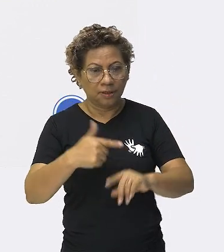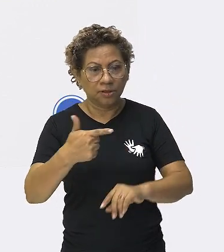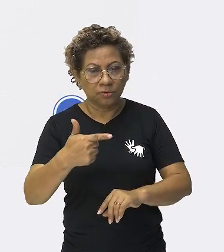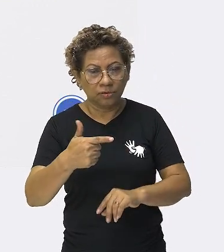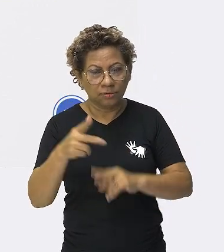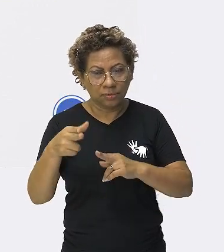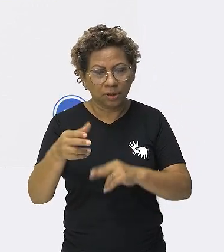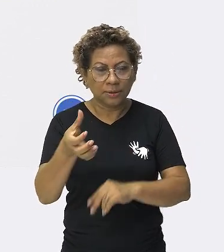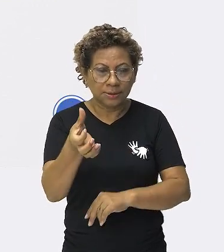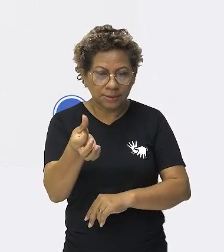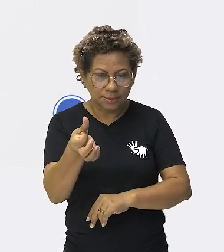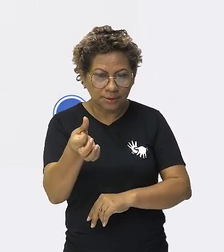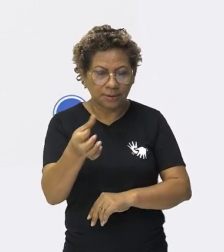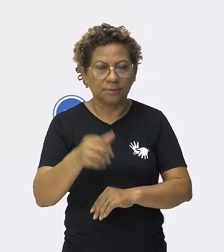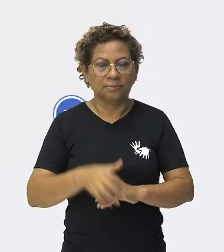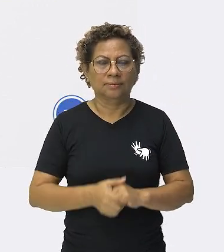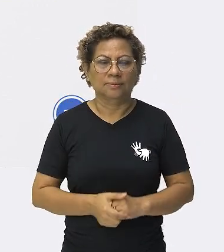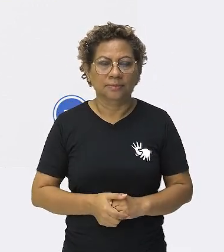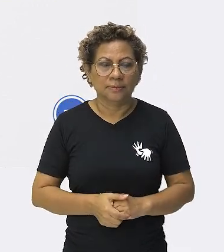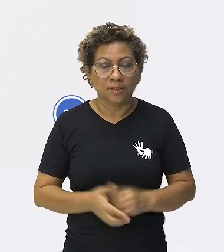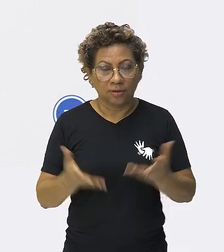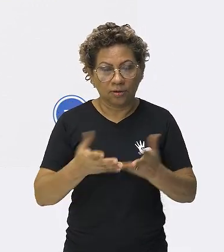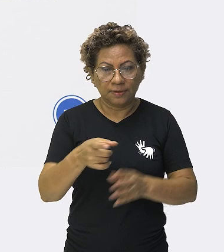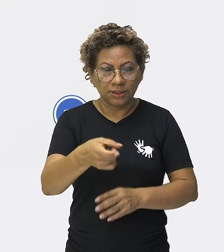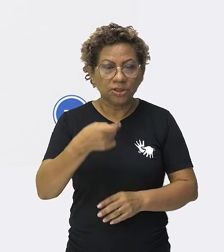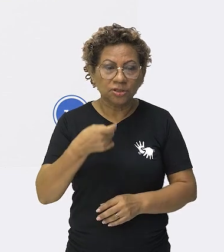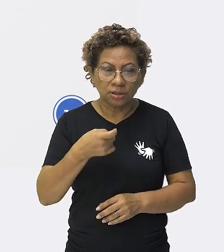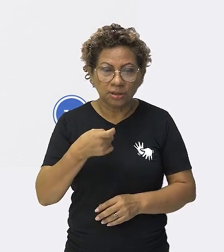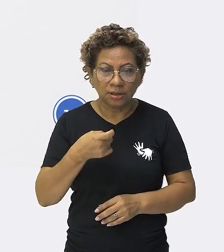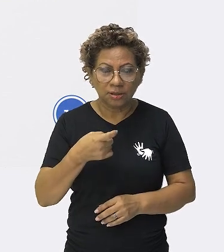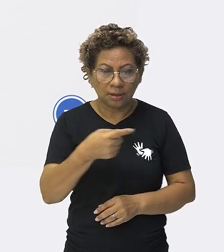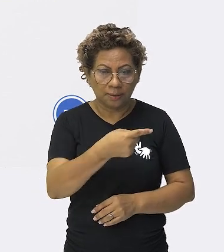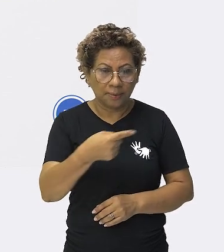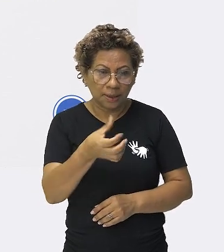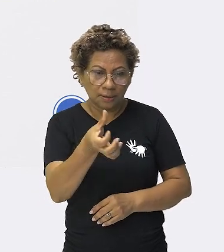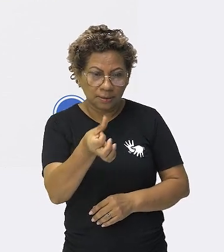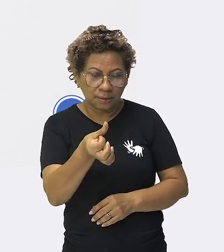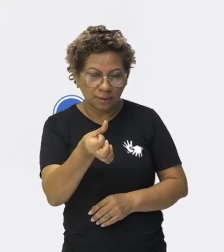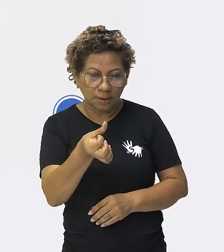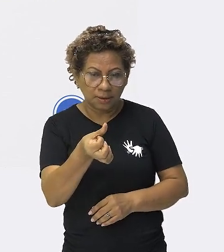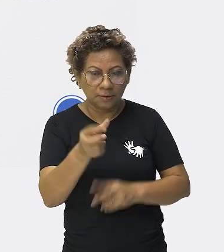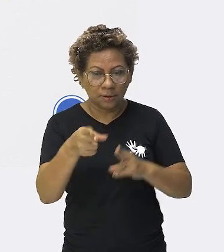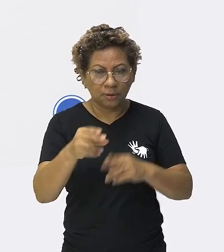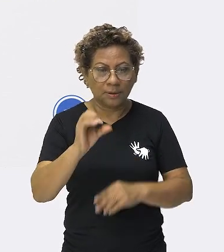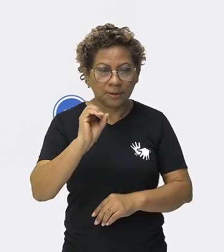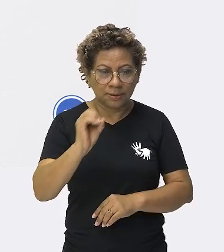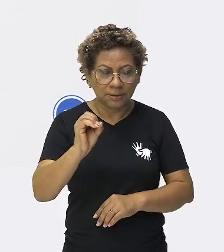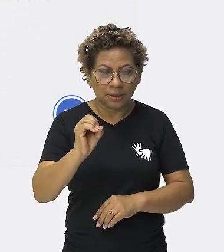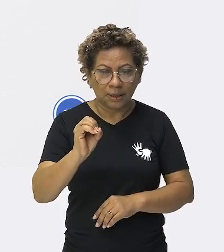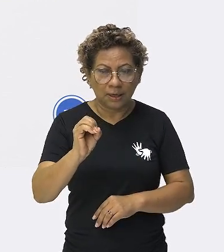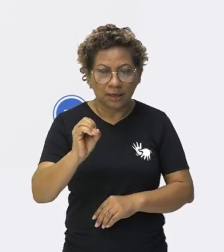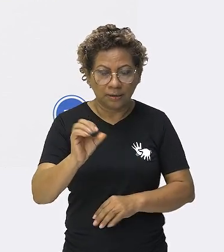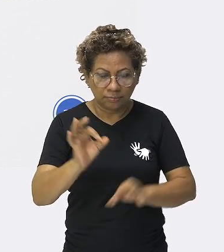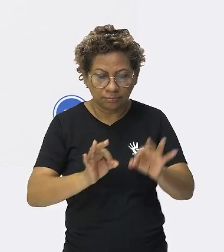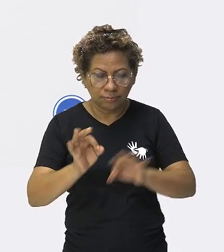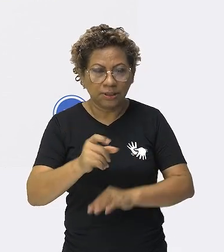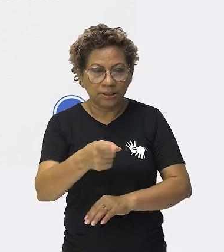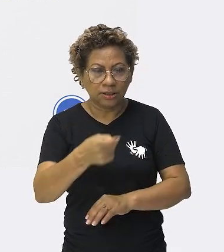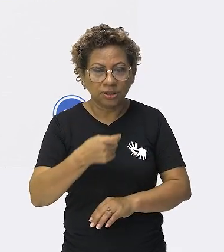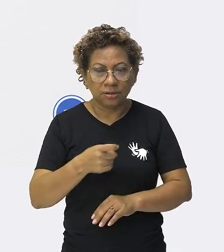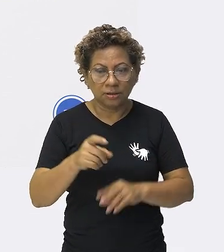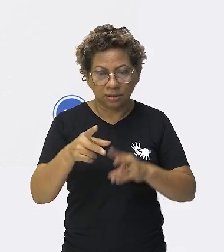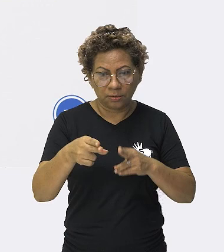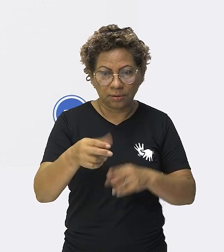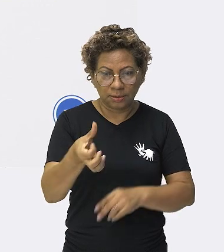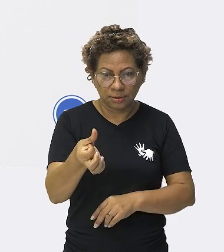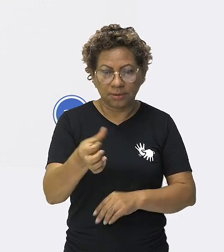levando o 6 para o segundo membro, fica x igual a 6, ok? Como vocês sabem, na matemática, né,